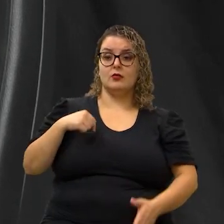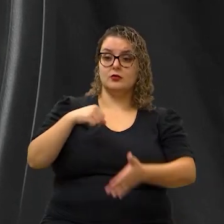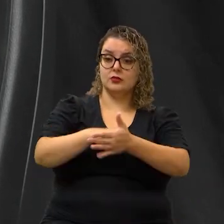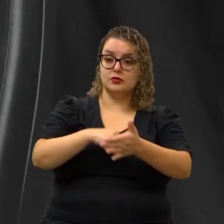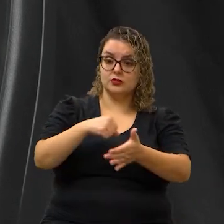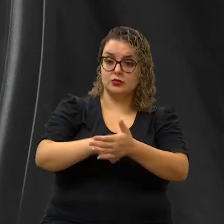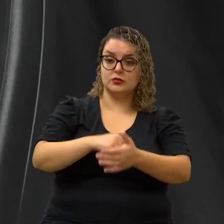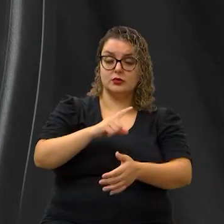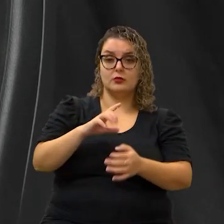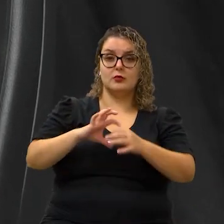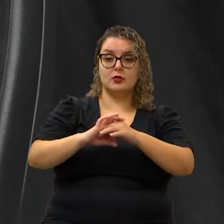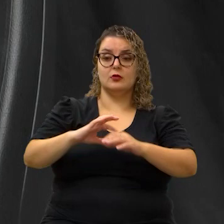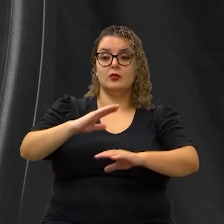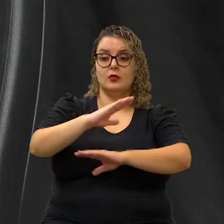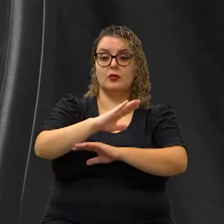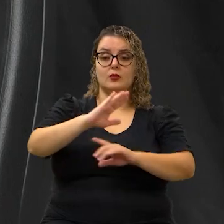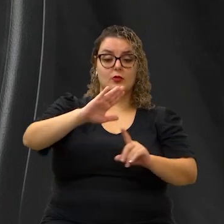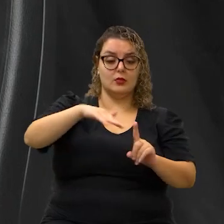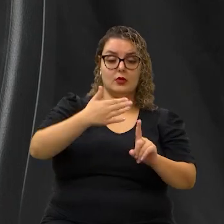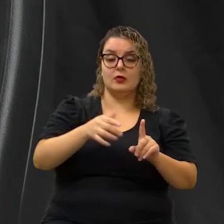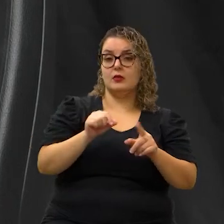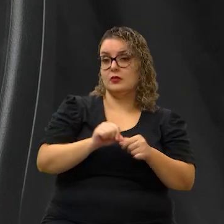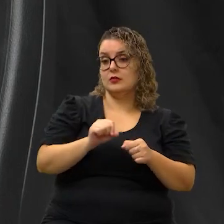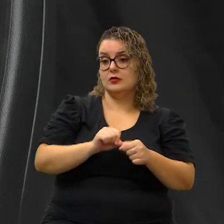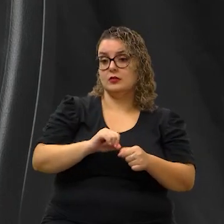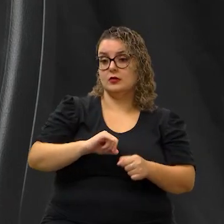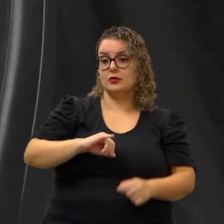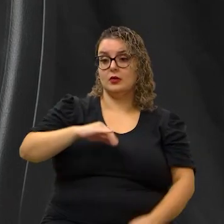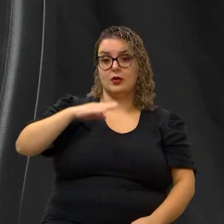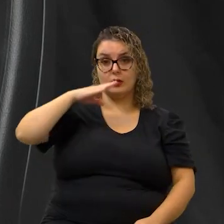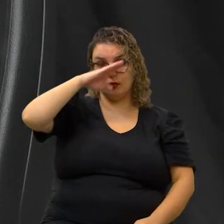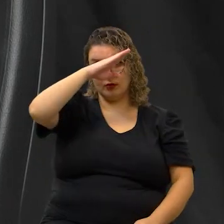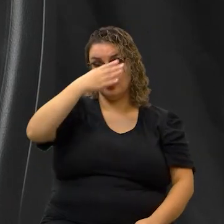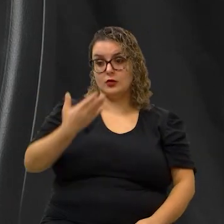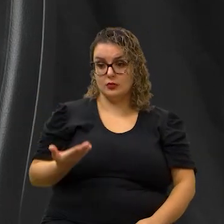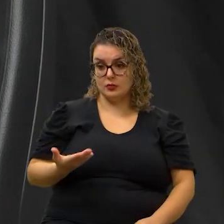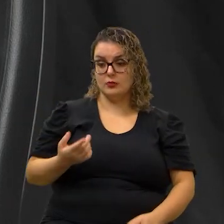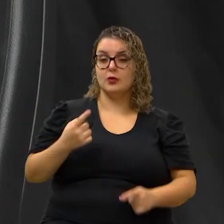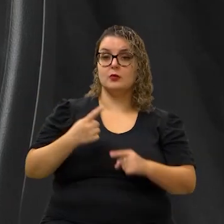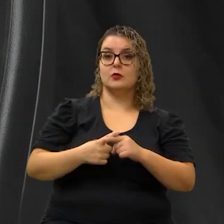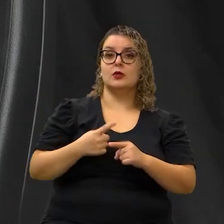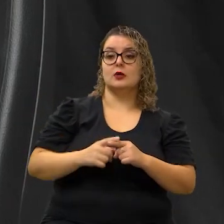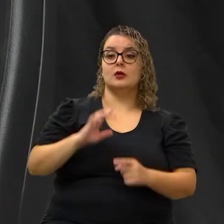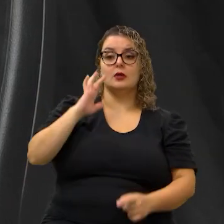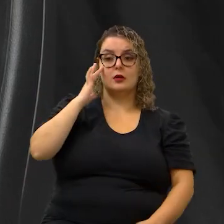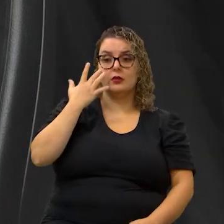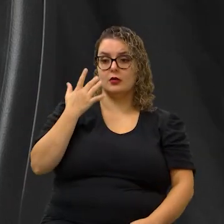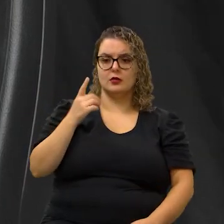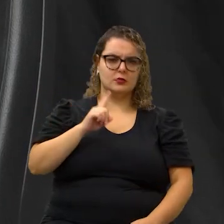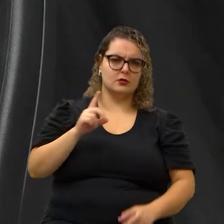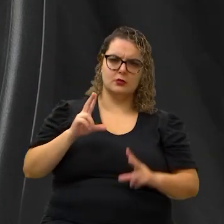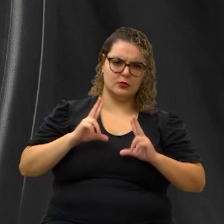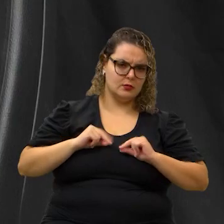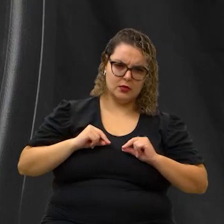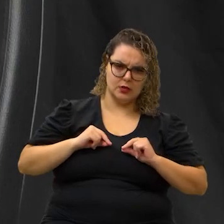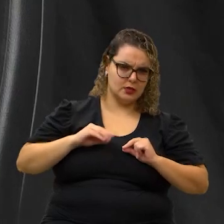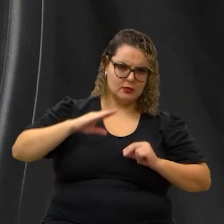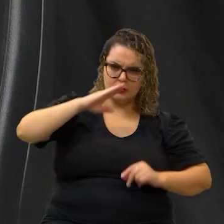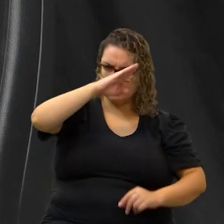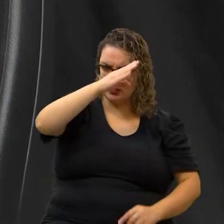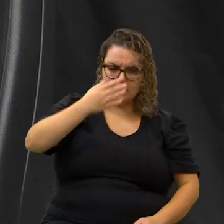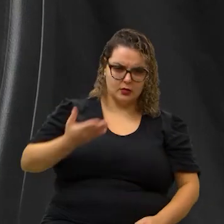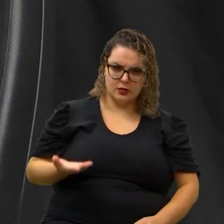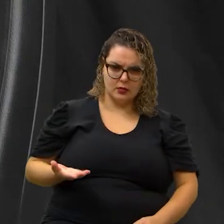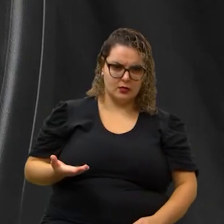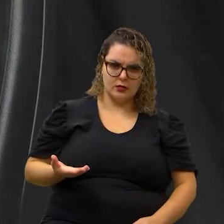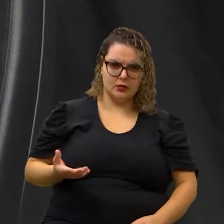muito combativo e não permiti que a Câmara fizesse uma homenagem ao Jair Bolsonaro. Tá. Mas por quê? Porque eu acho que ele não